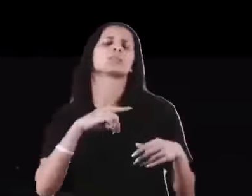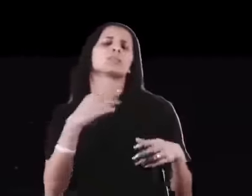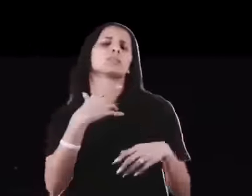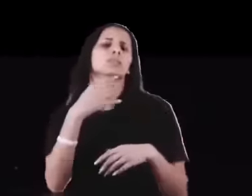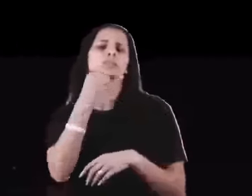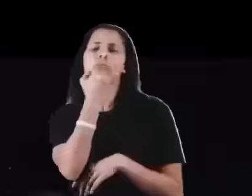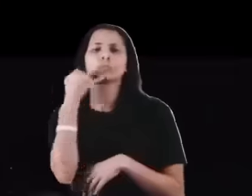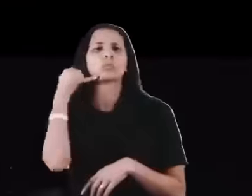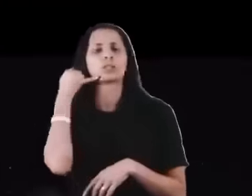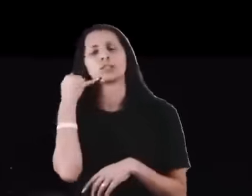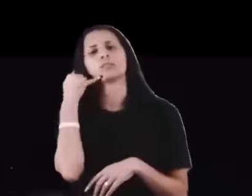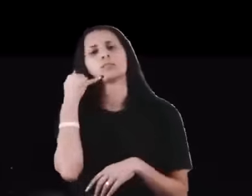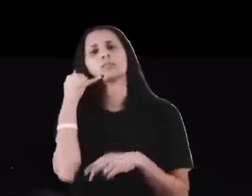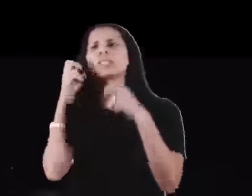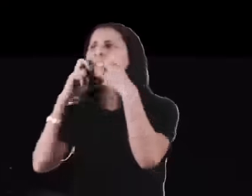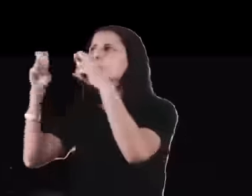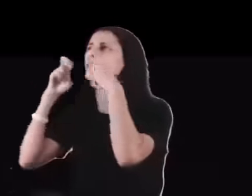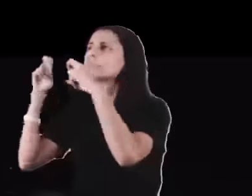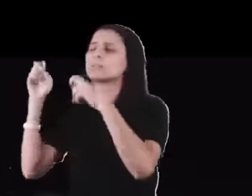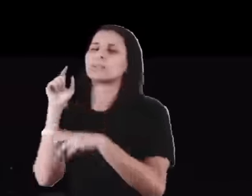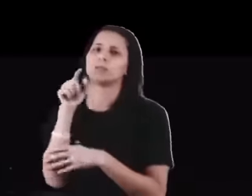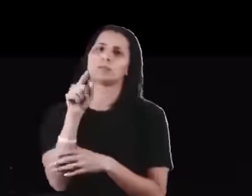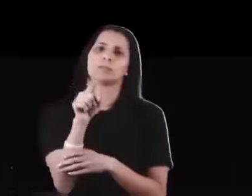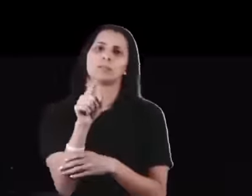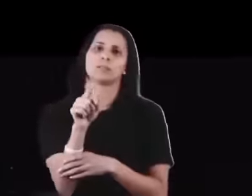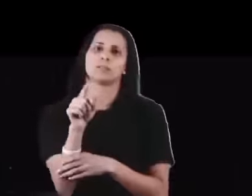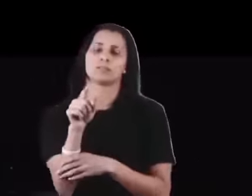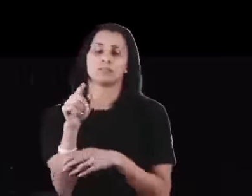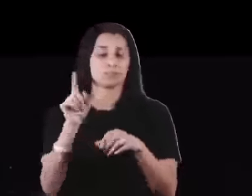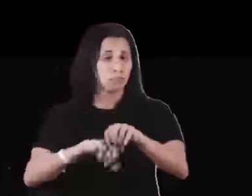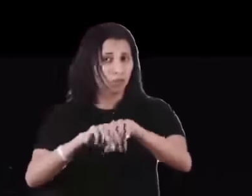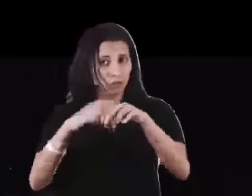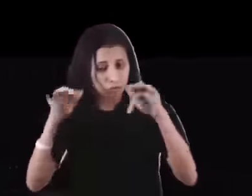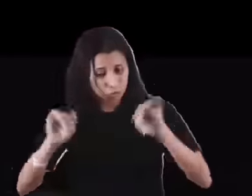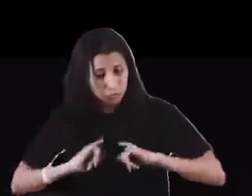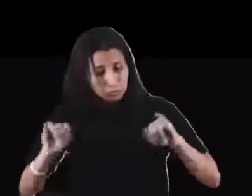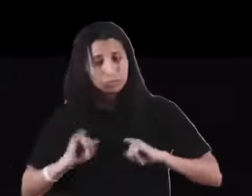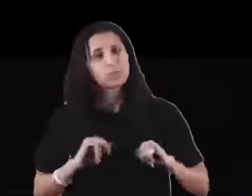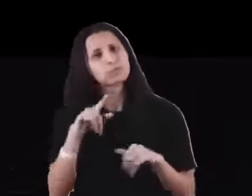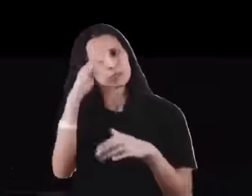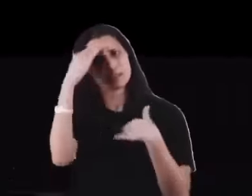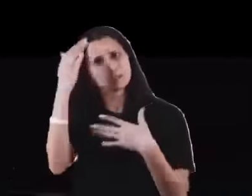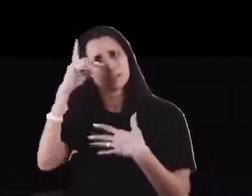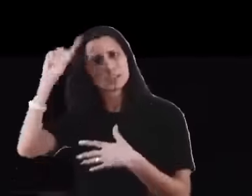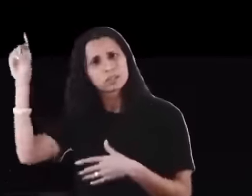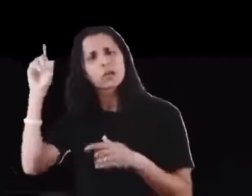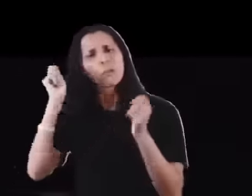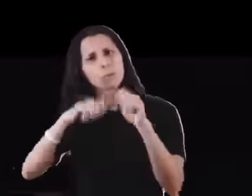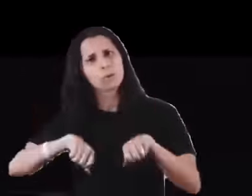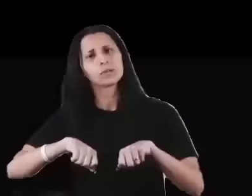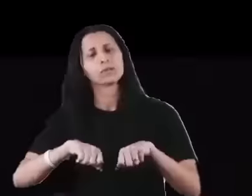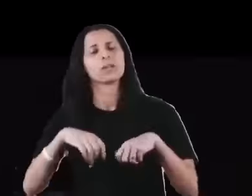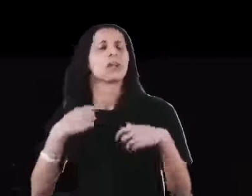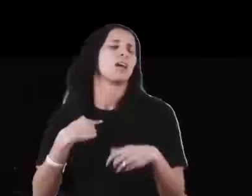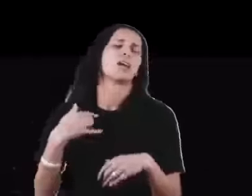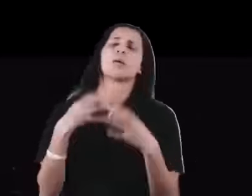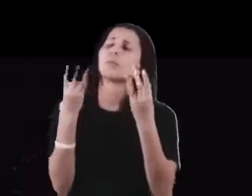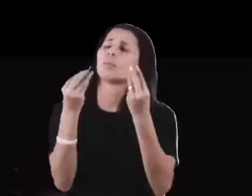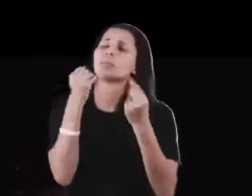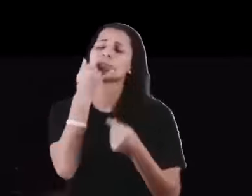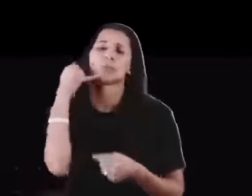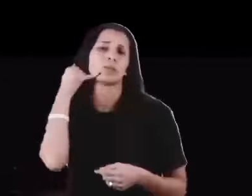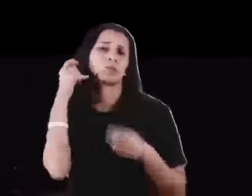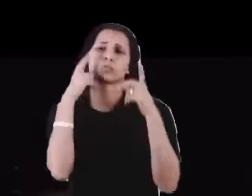uma aflição você pode agradecer a Deus pelo choro do Ismael que ele ouviu isso eu tive muitos Ismael esqueci oraram por mim